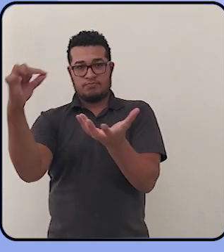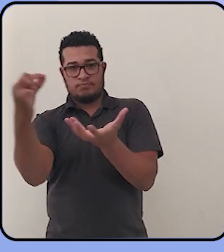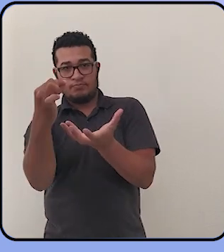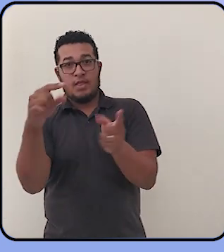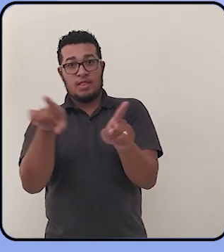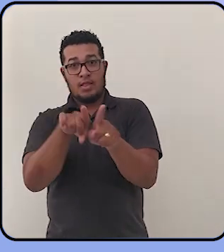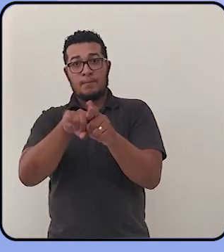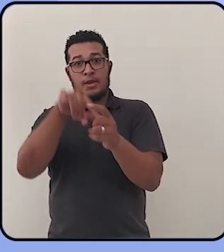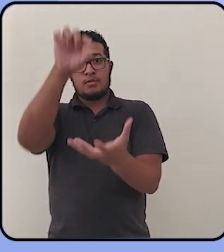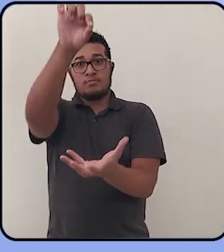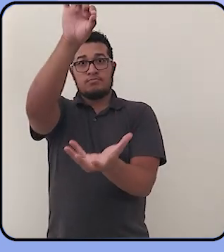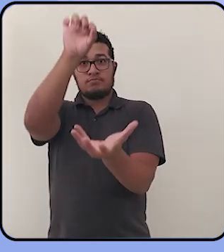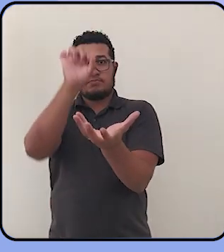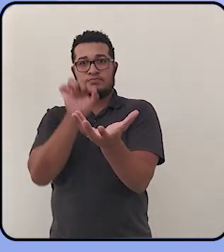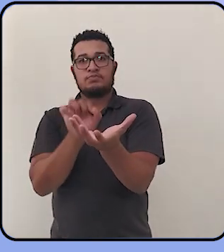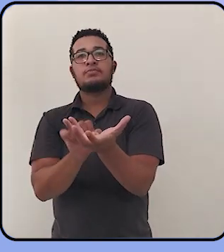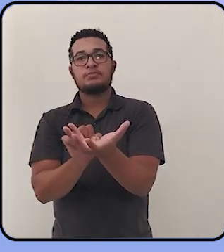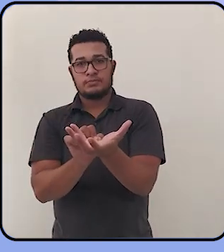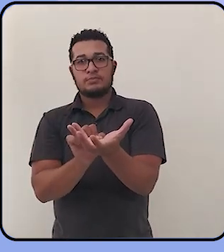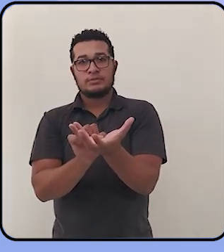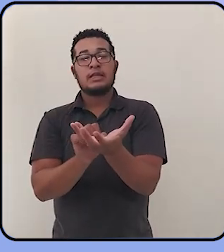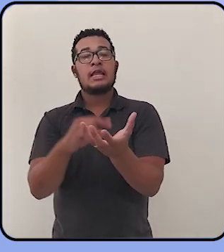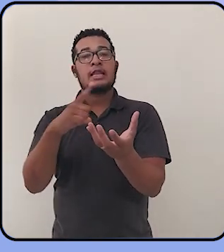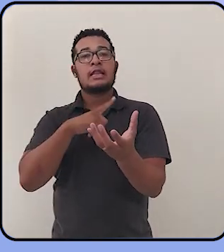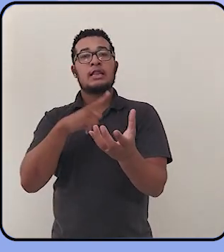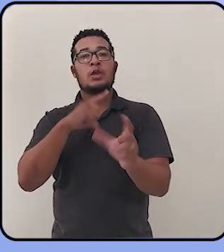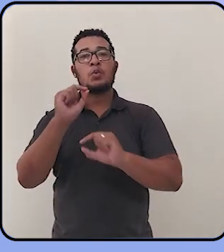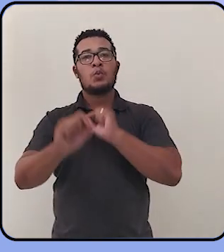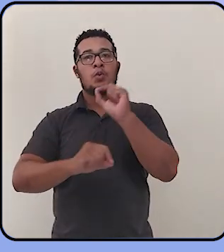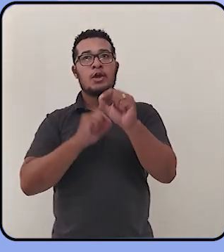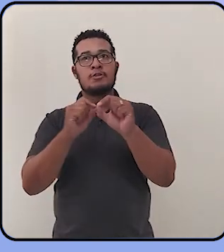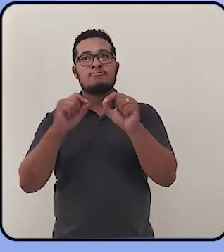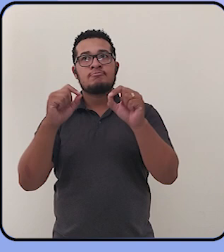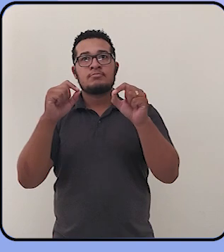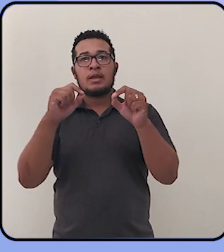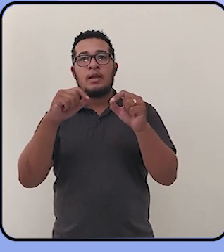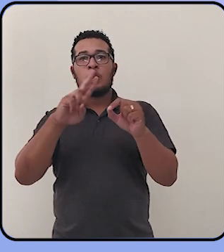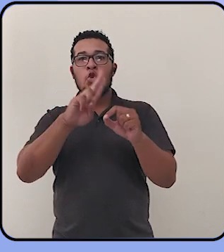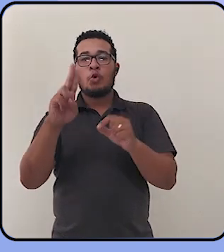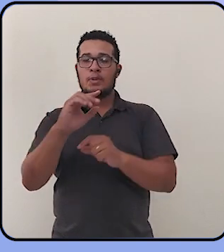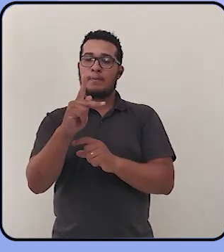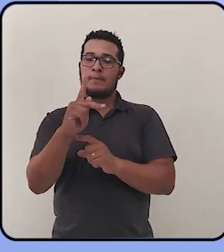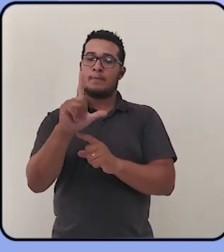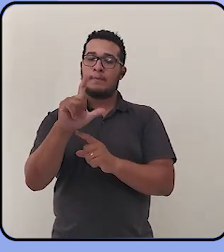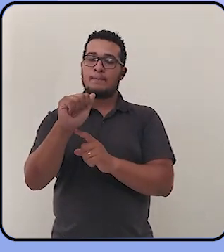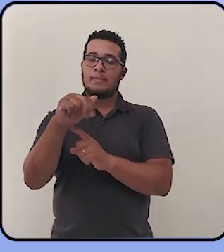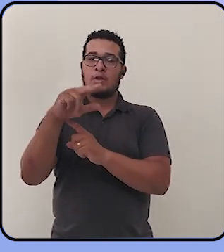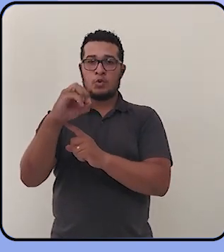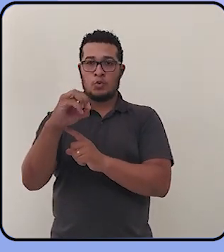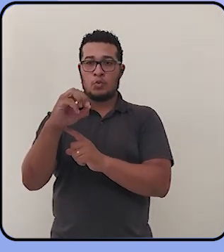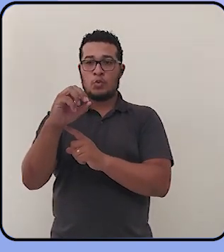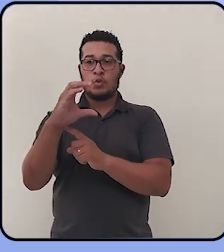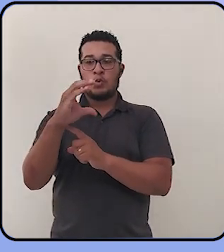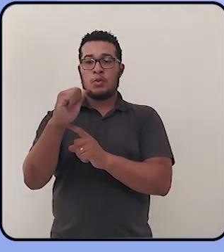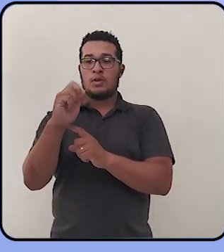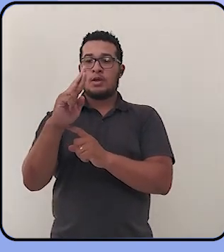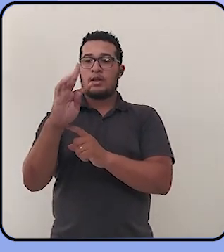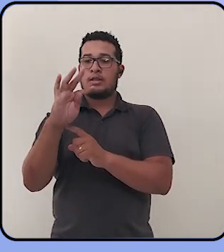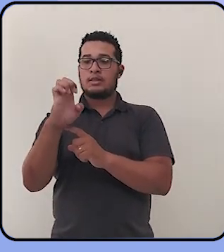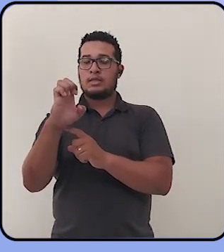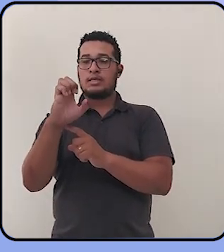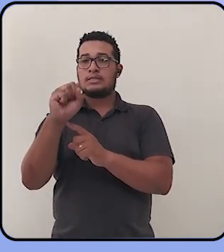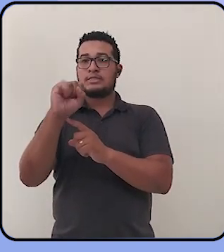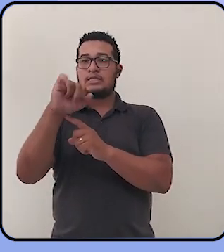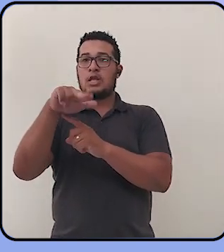o meridiano de Greenwich, eles traçam o plano cartesiano. A linha